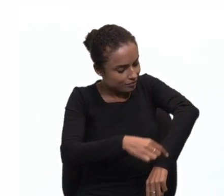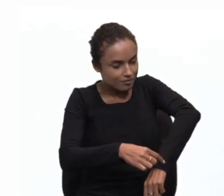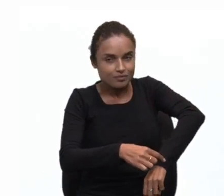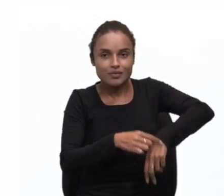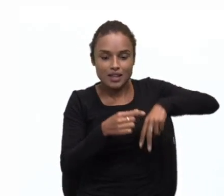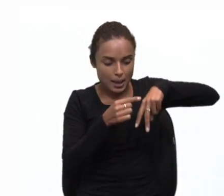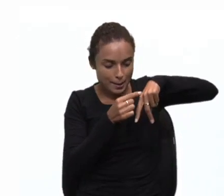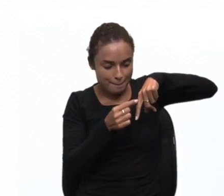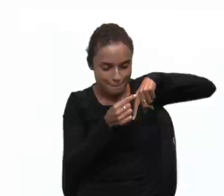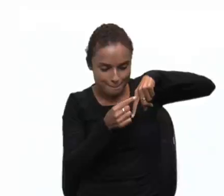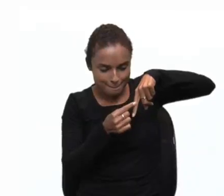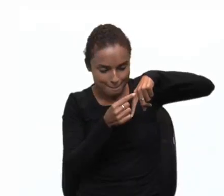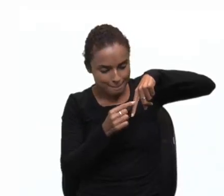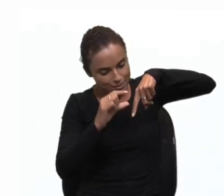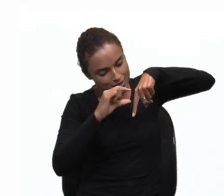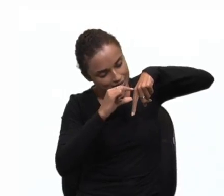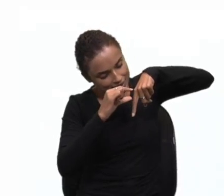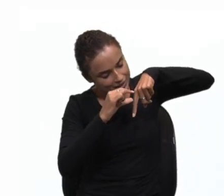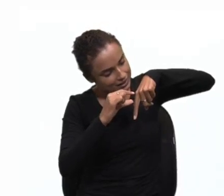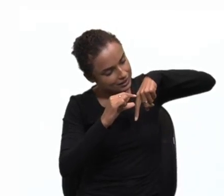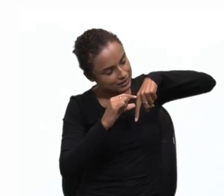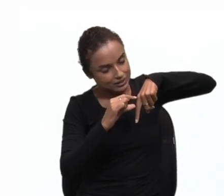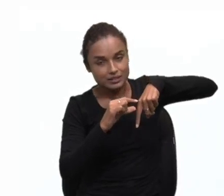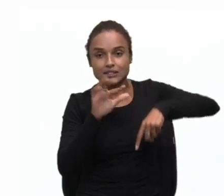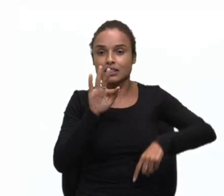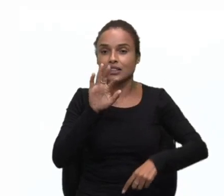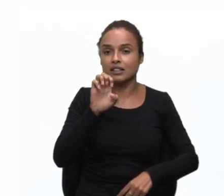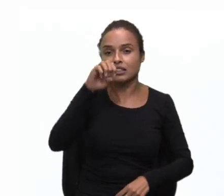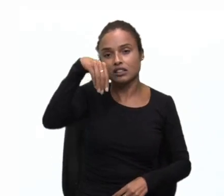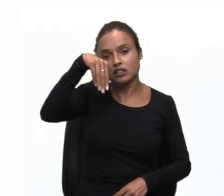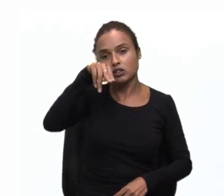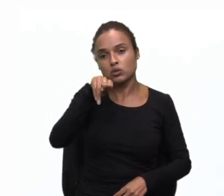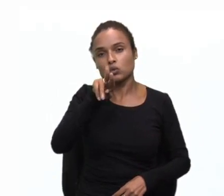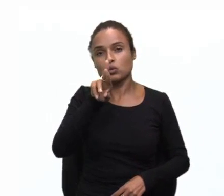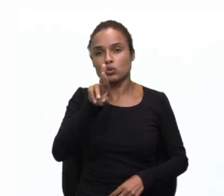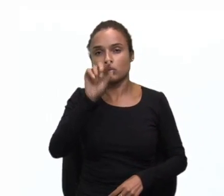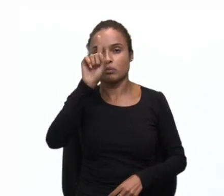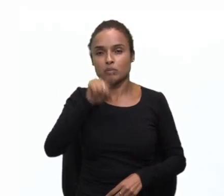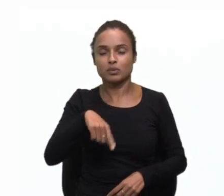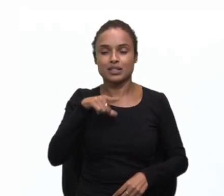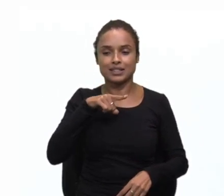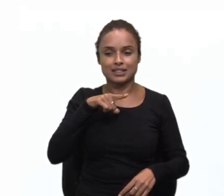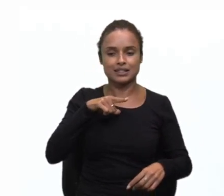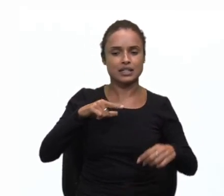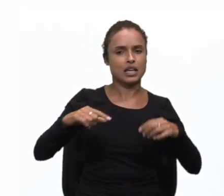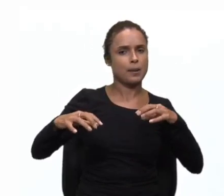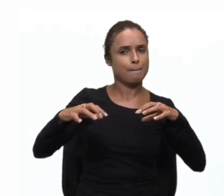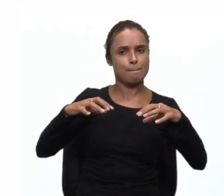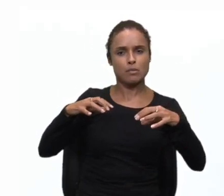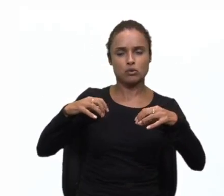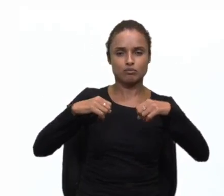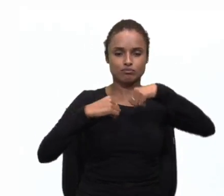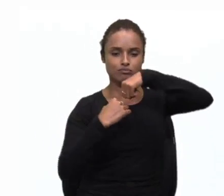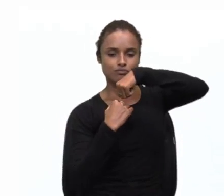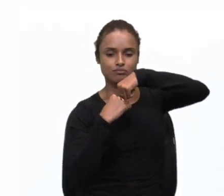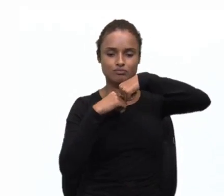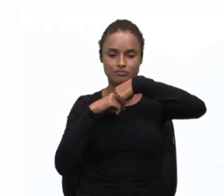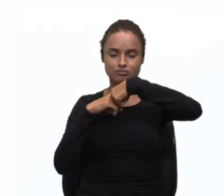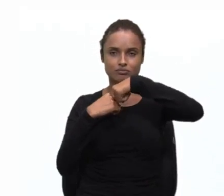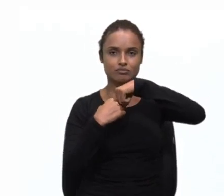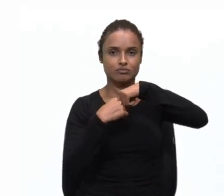Tá? Ela é dotada de muita mobilidade. Então, como eu falei para vocês, é um tipo de articulação